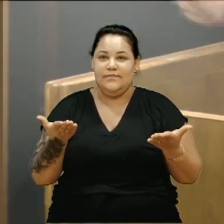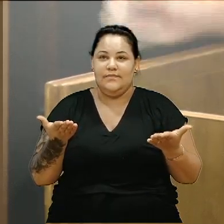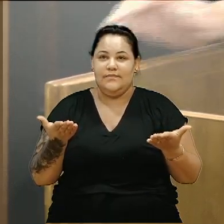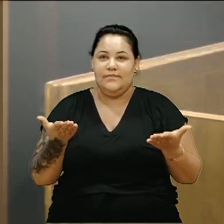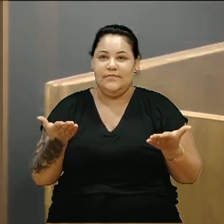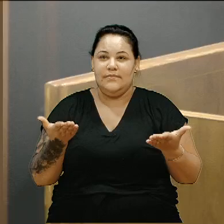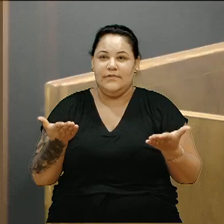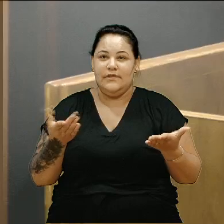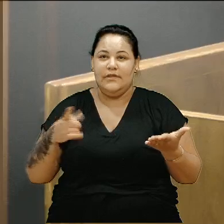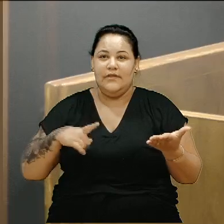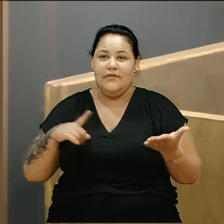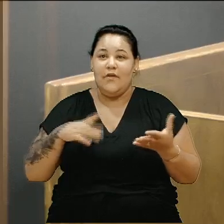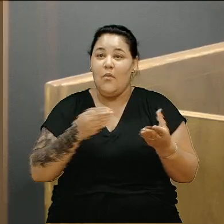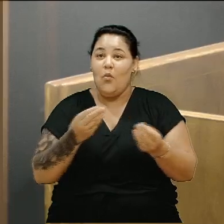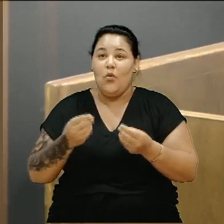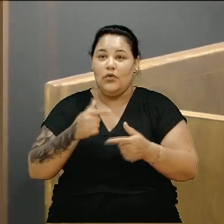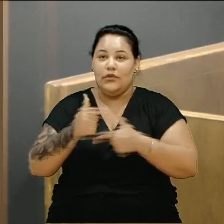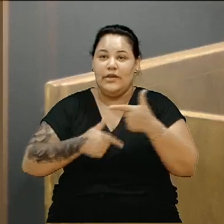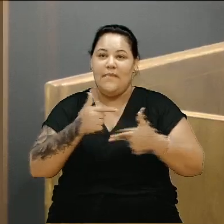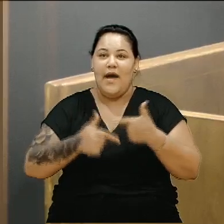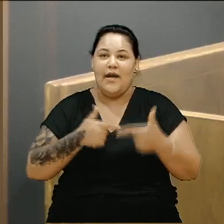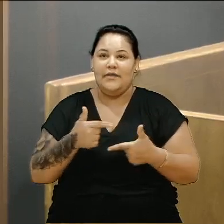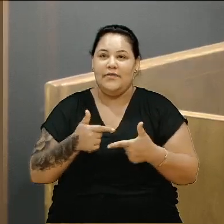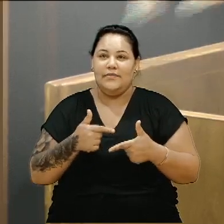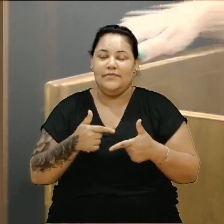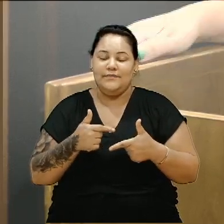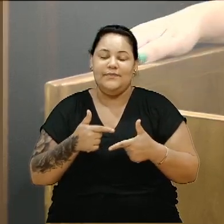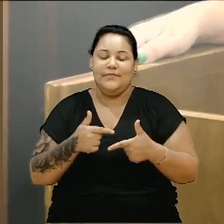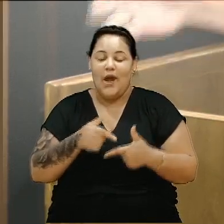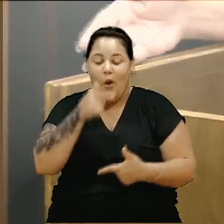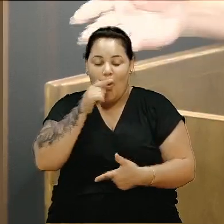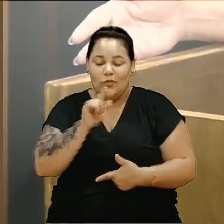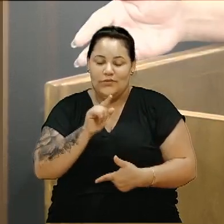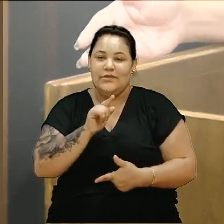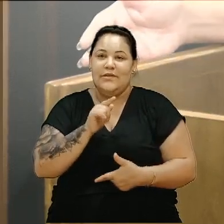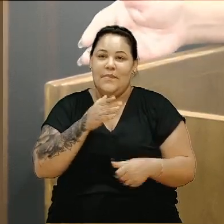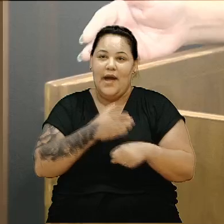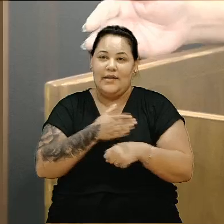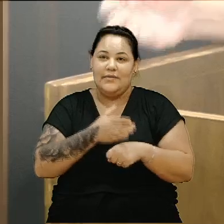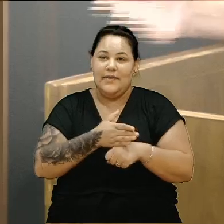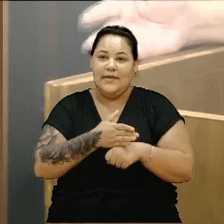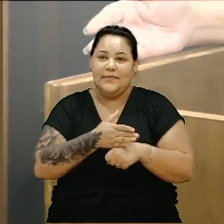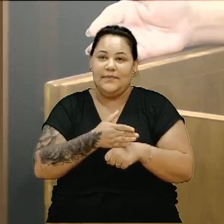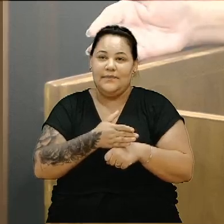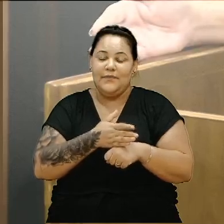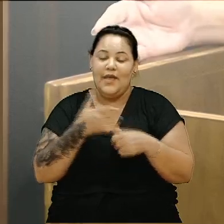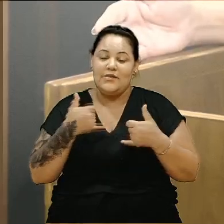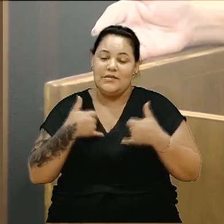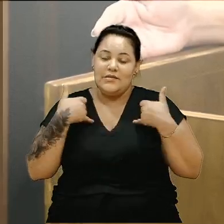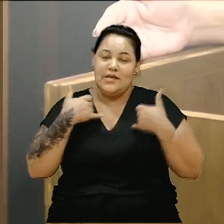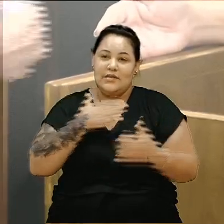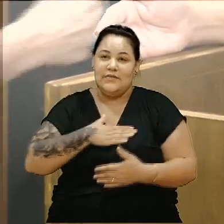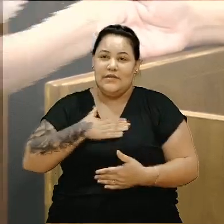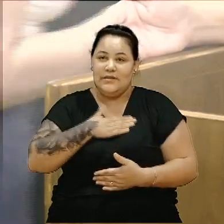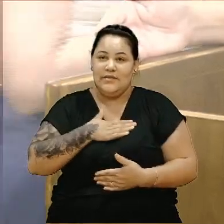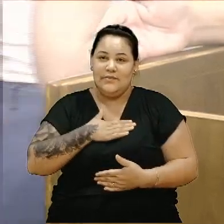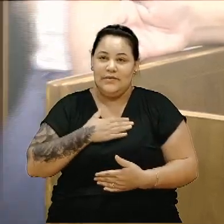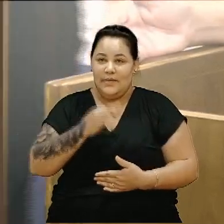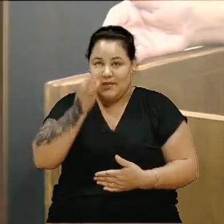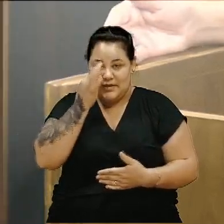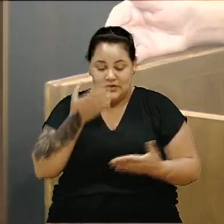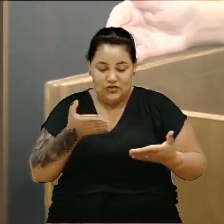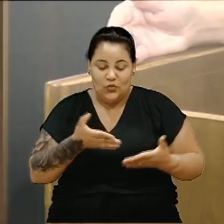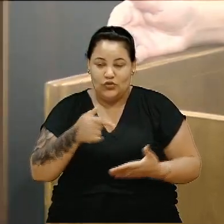tanto trabalho a gente fez para chegar até aqui, né? E agora é uma honra estar nesse espaço, mas também precisamos mostrar para as